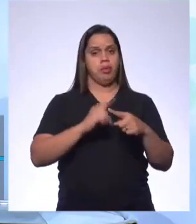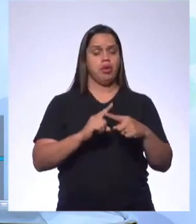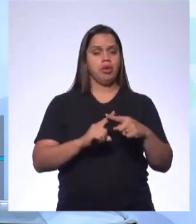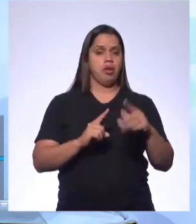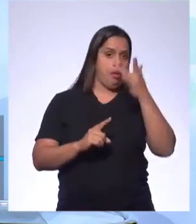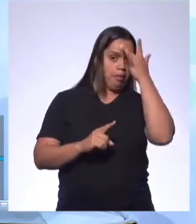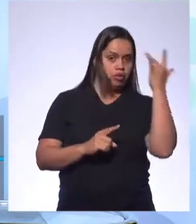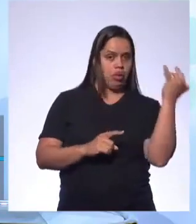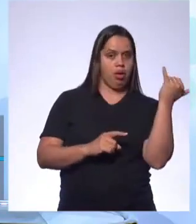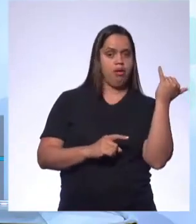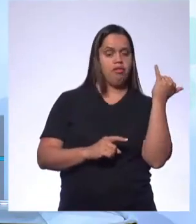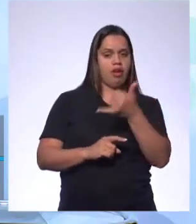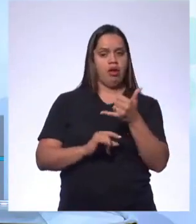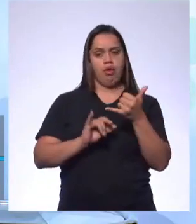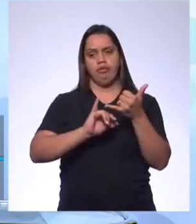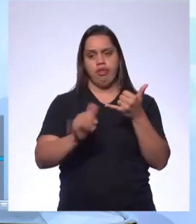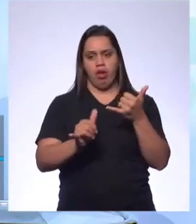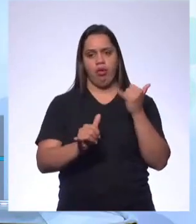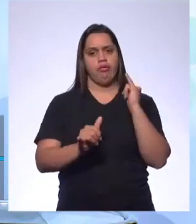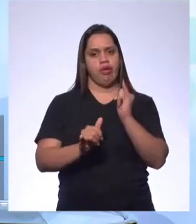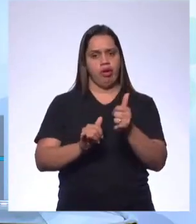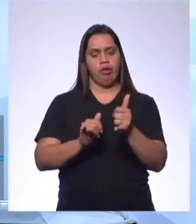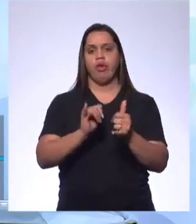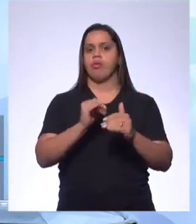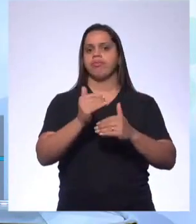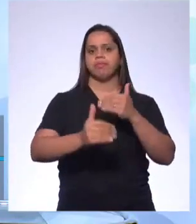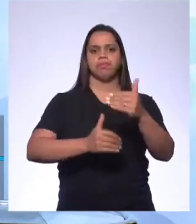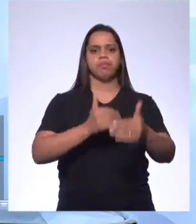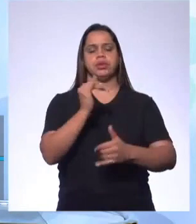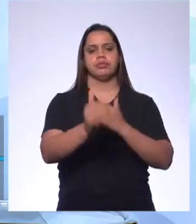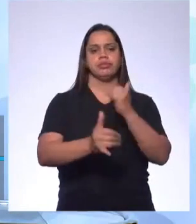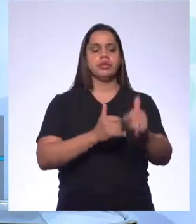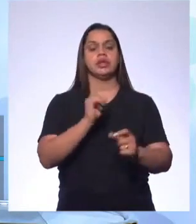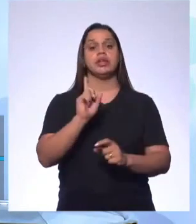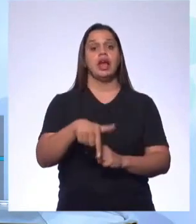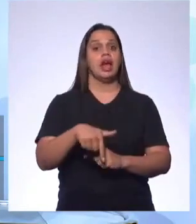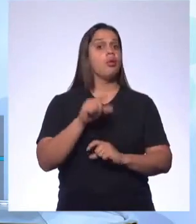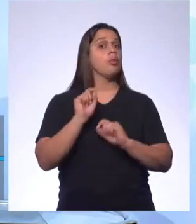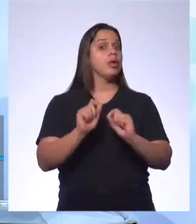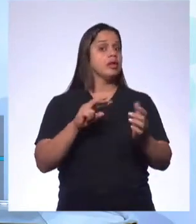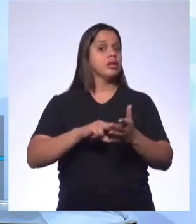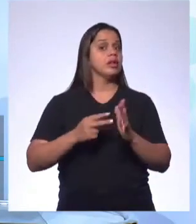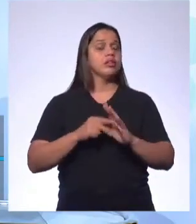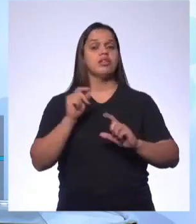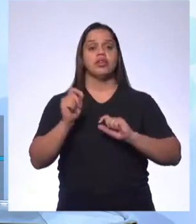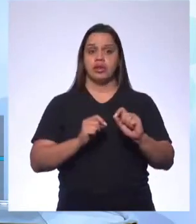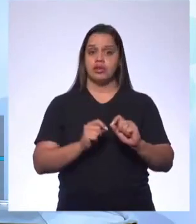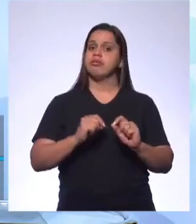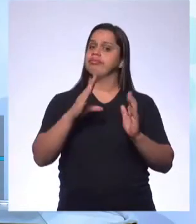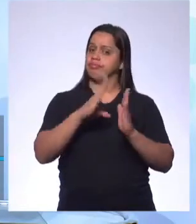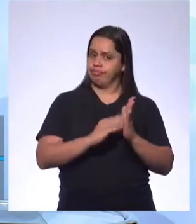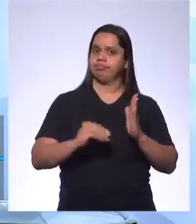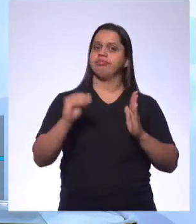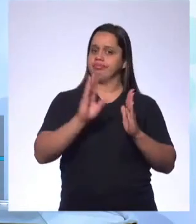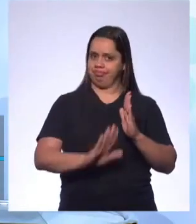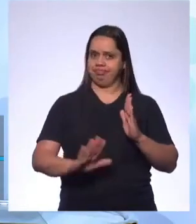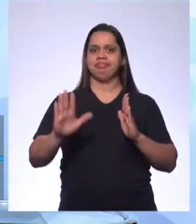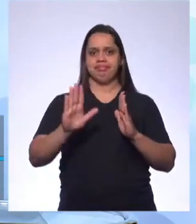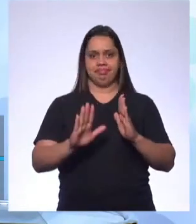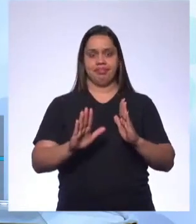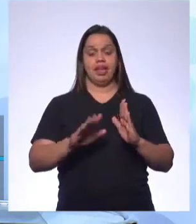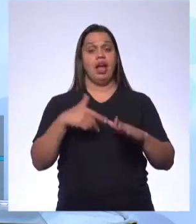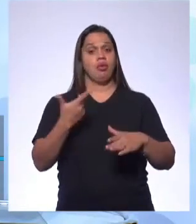para alguém e se repete. E isso é nada mais, nada menos do que intertextualidade.